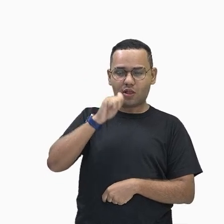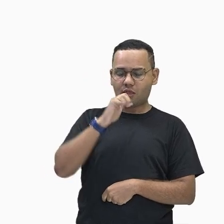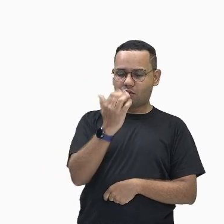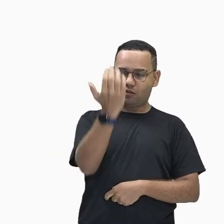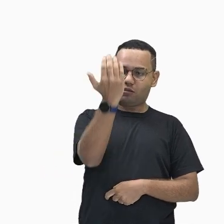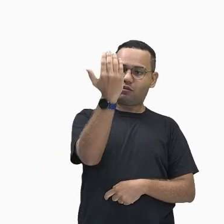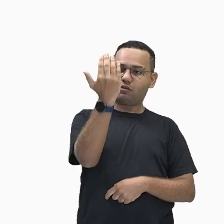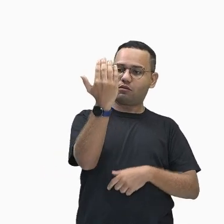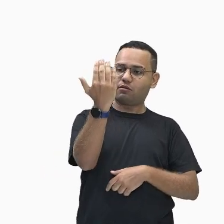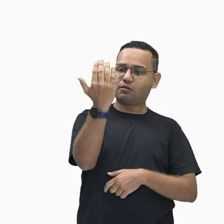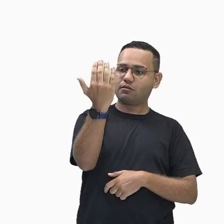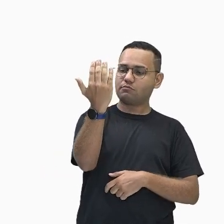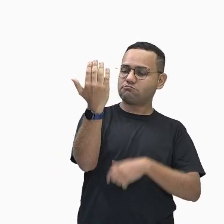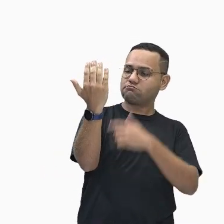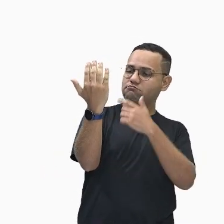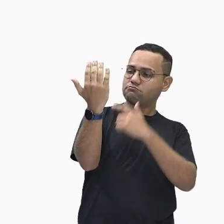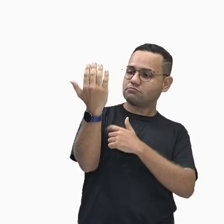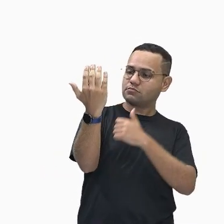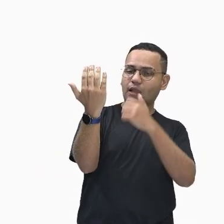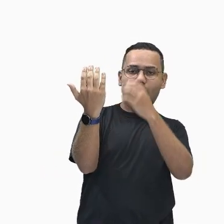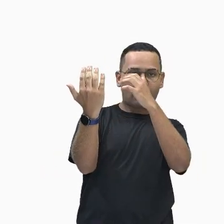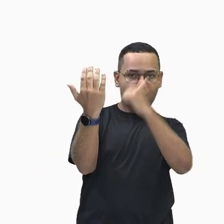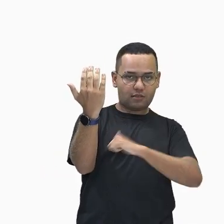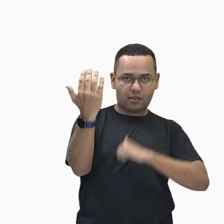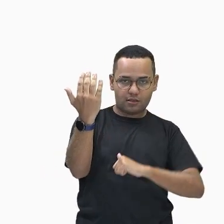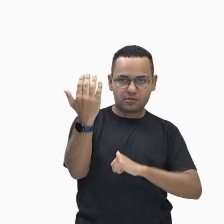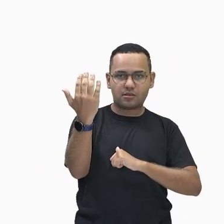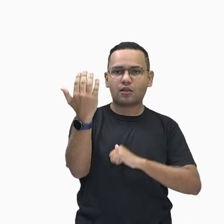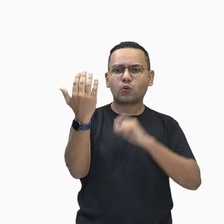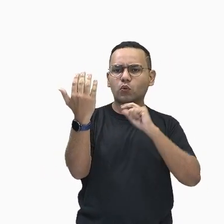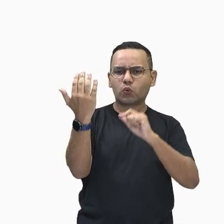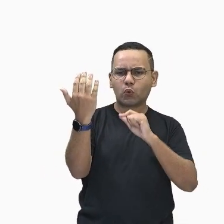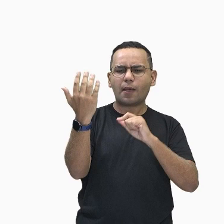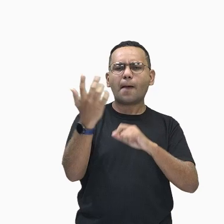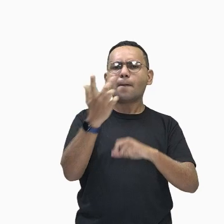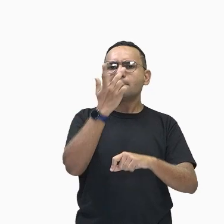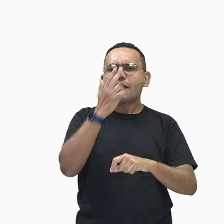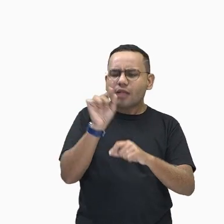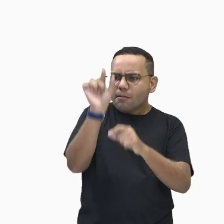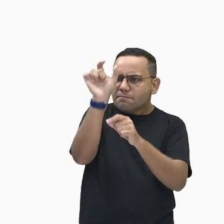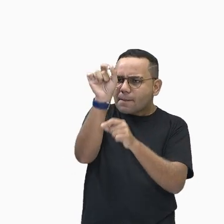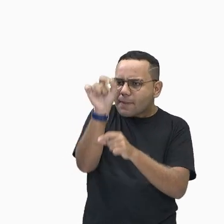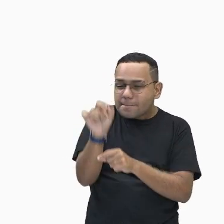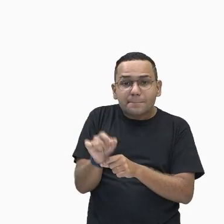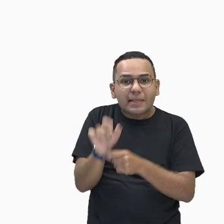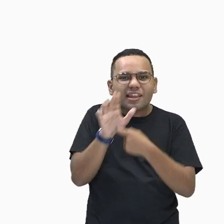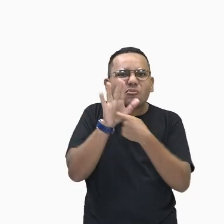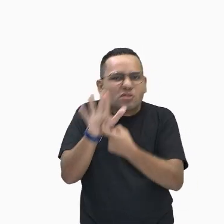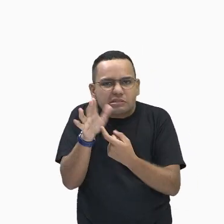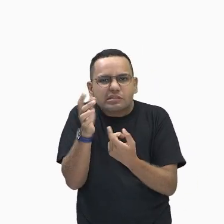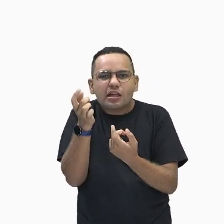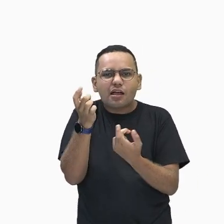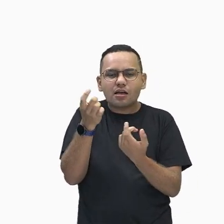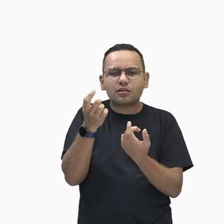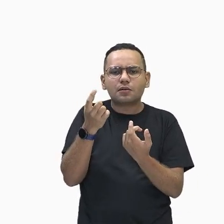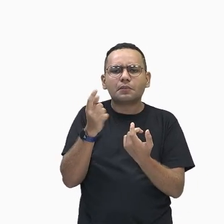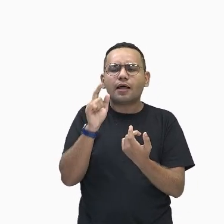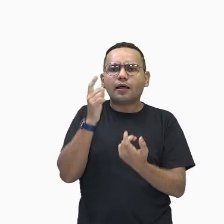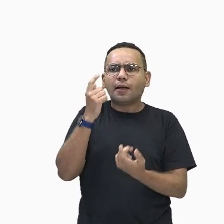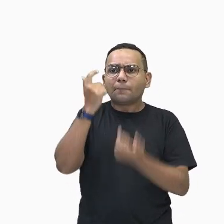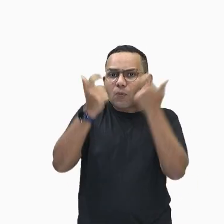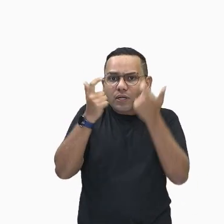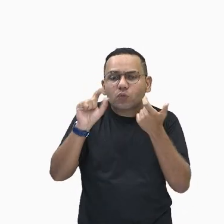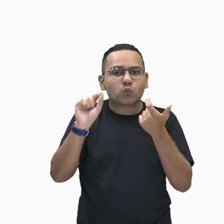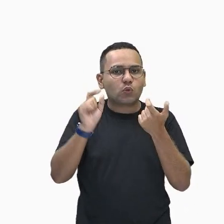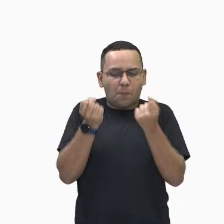pouco das costelas aparecendo ali nas dobras cutâneas das costas né Mas ela está preocupada com o peso olhando ali a dobra